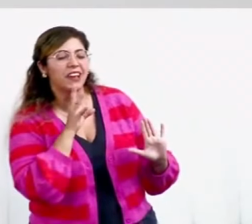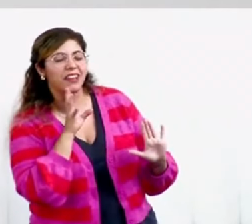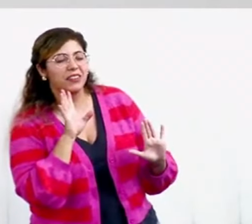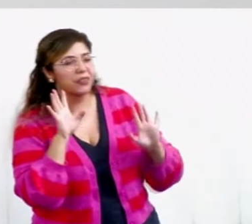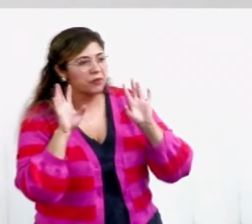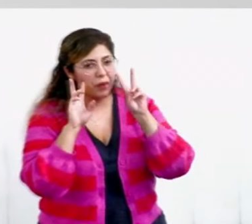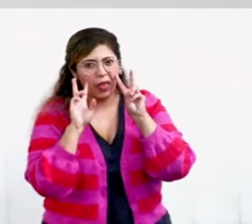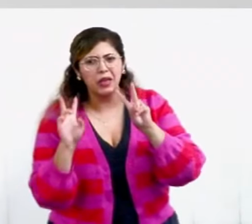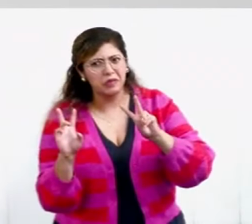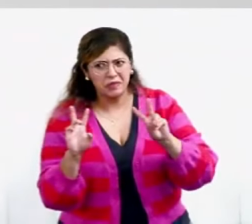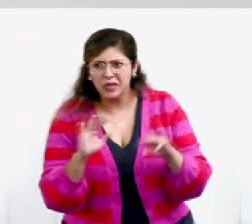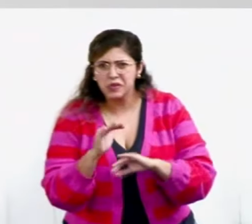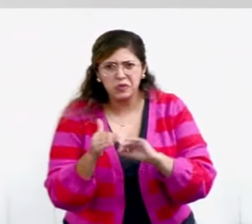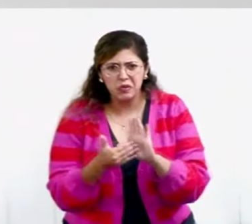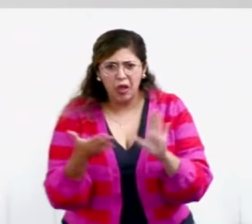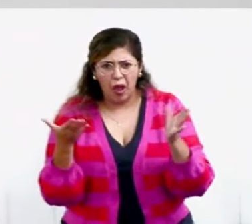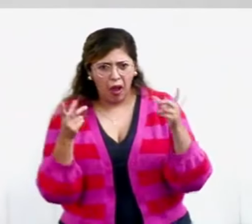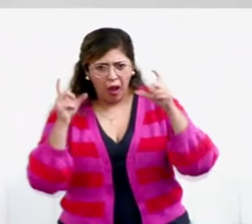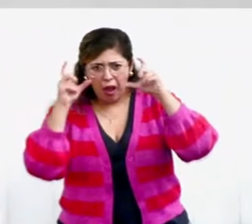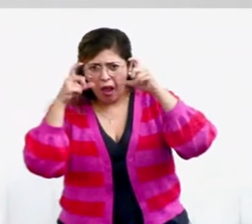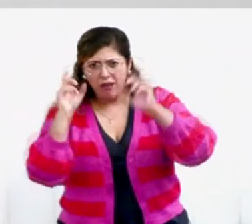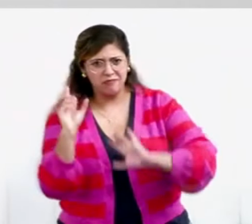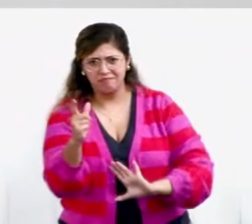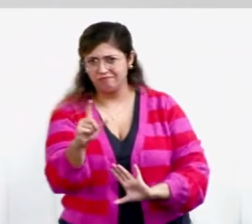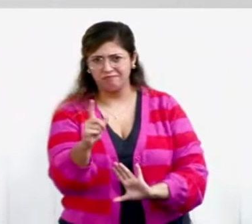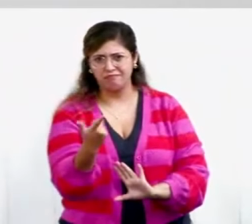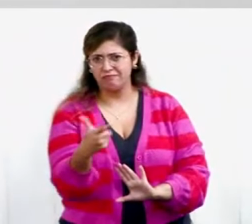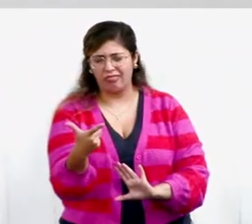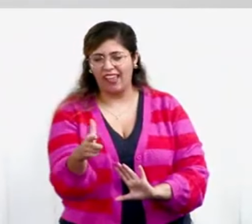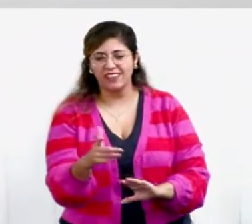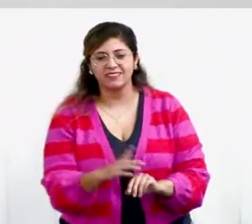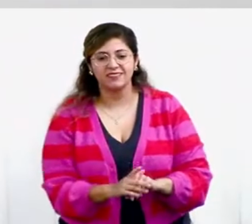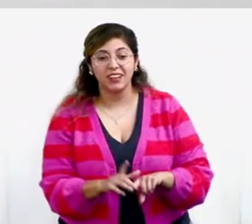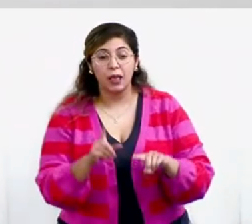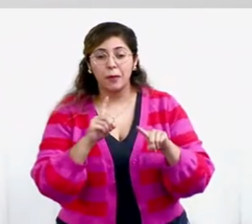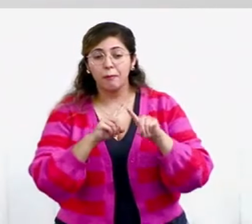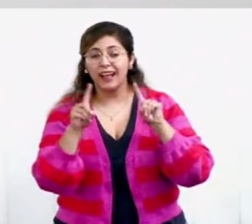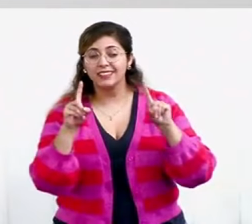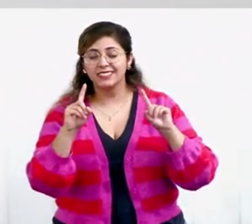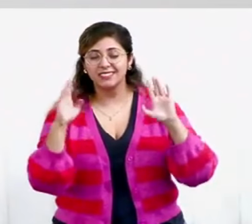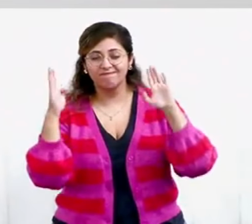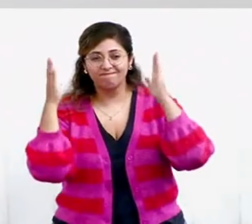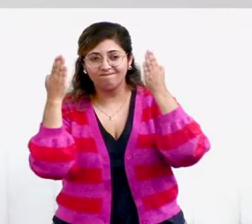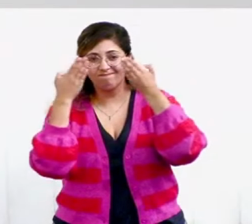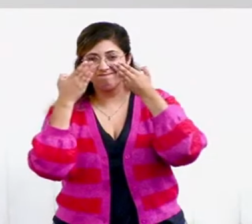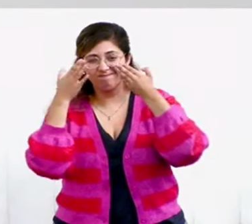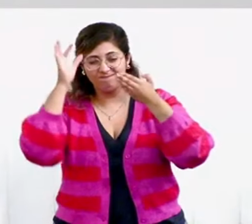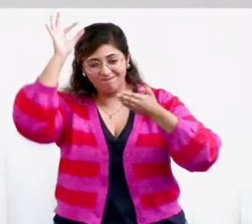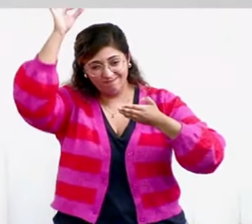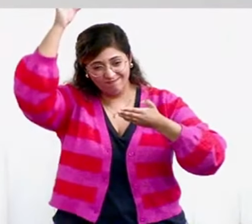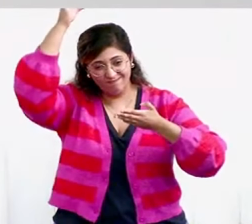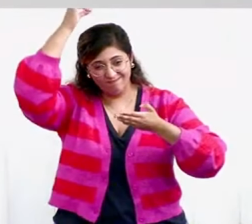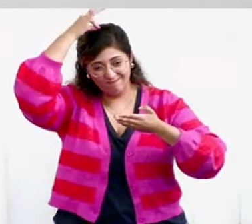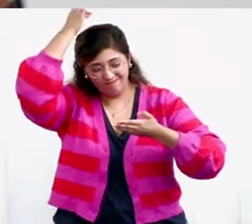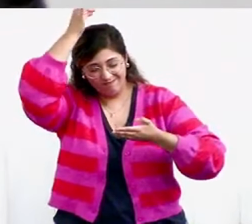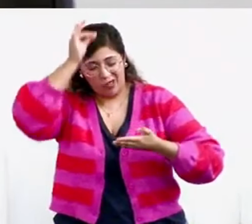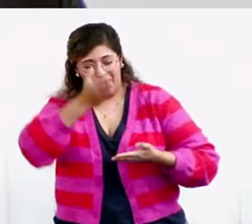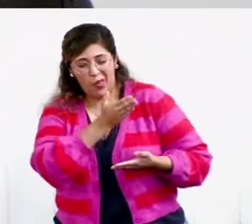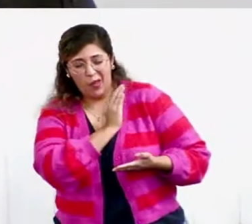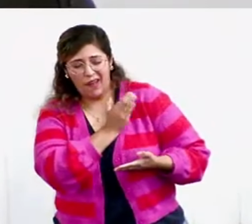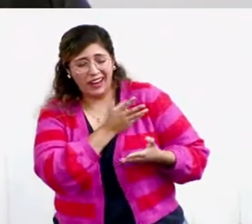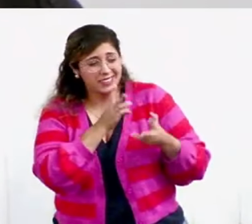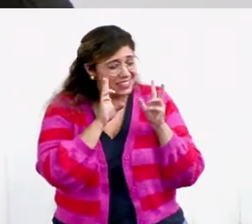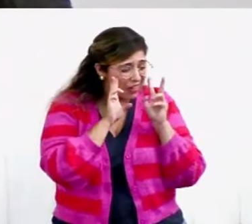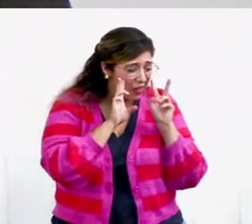nós vivemos como se não existisse em nós. Mas ela está em nós. Por quê? Porque o nosso